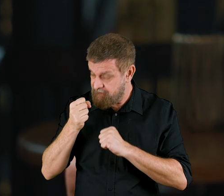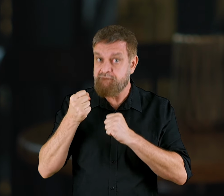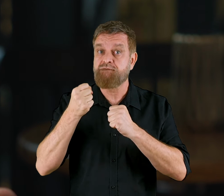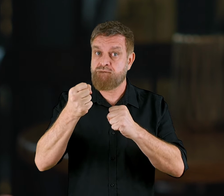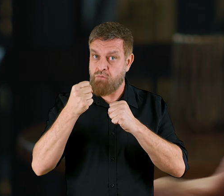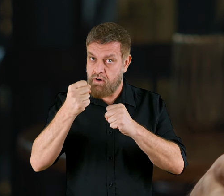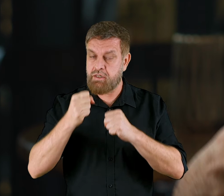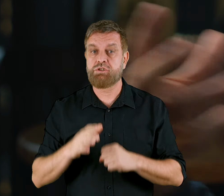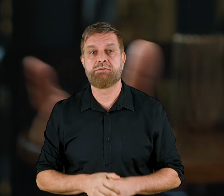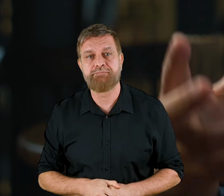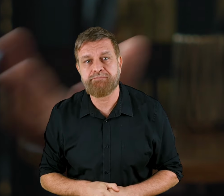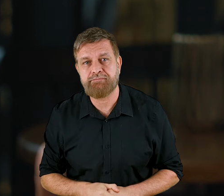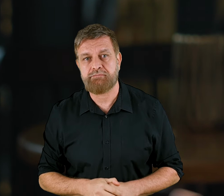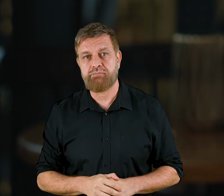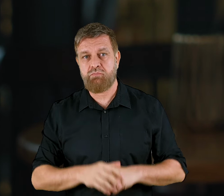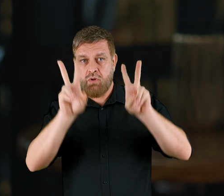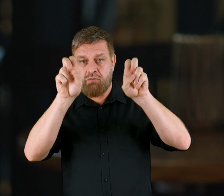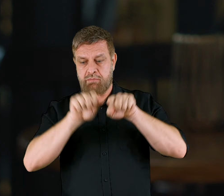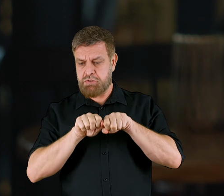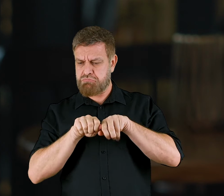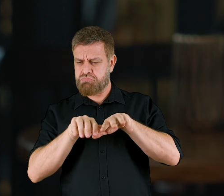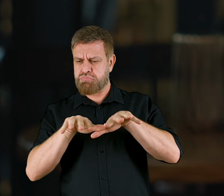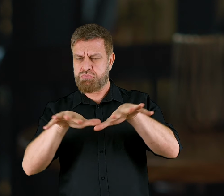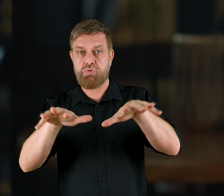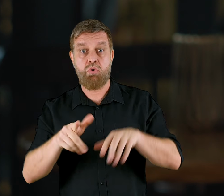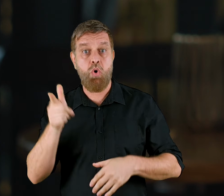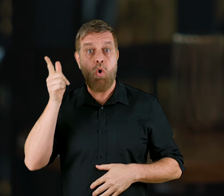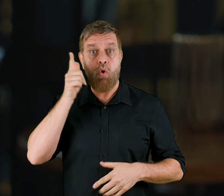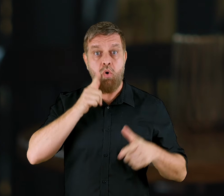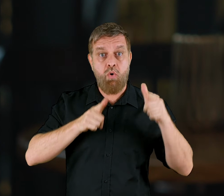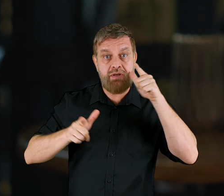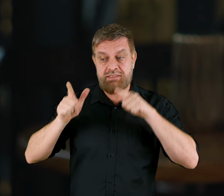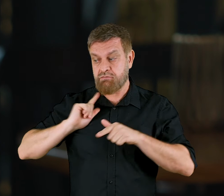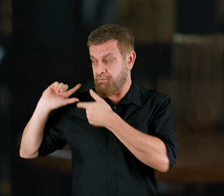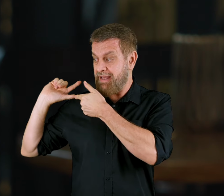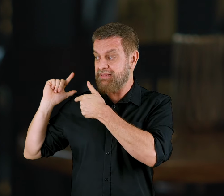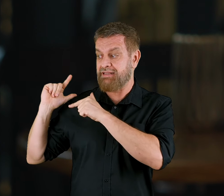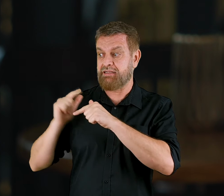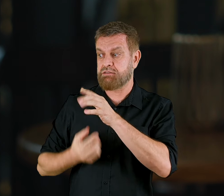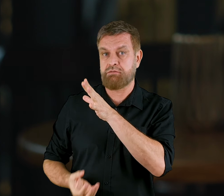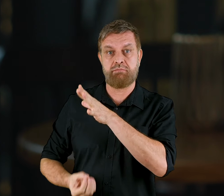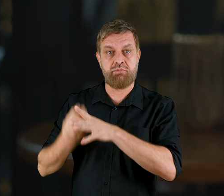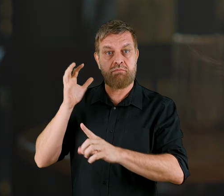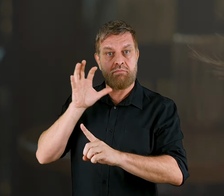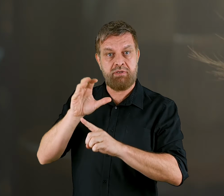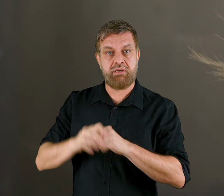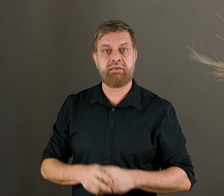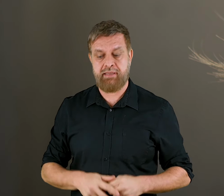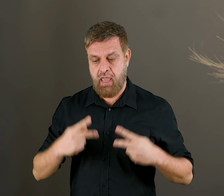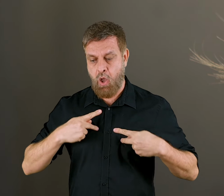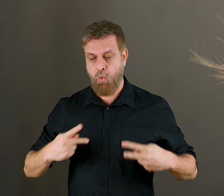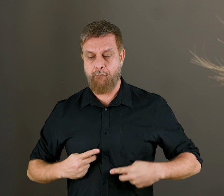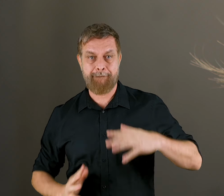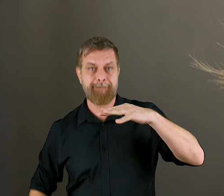mais consistentes em termos de repercussão, né, que conseguiu construir uma tradição, que é o chamado